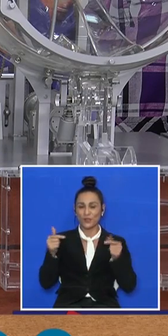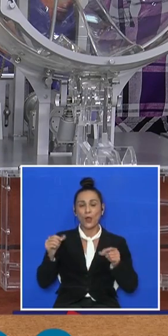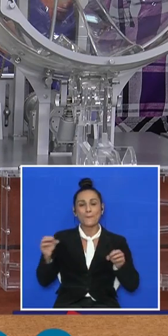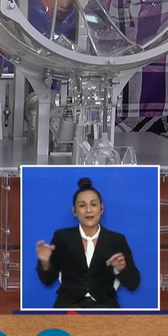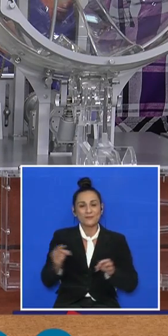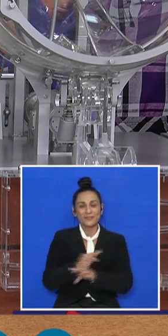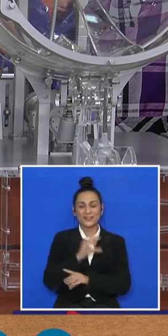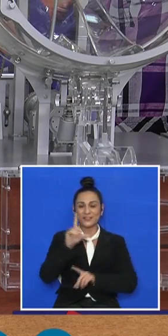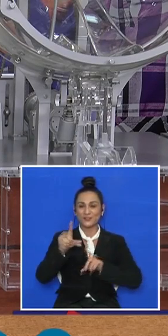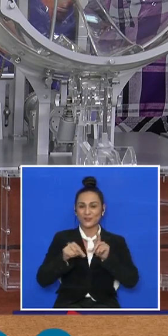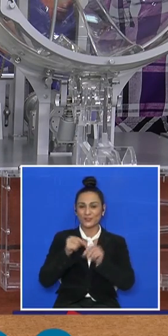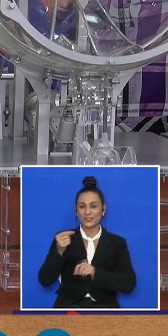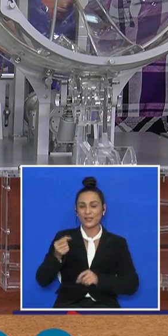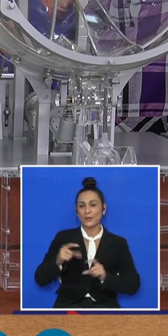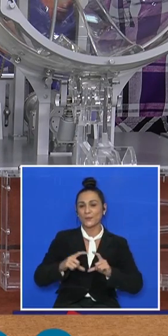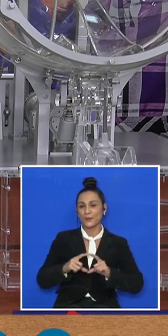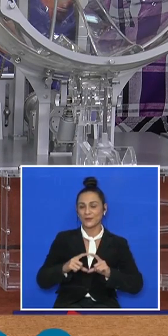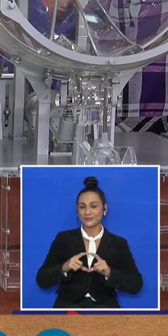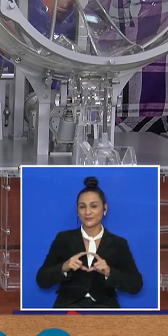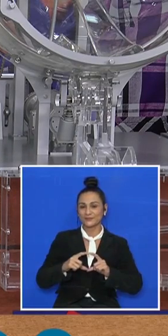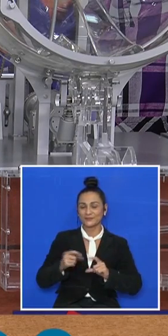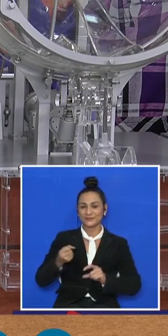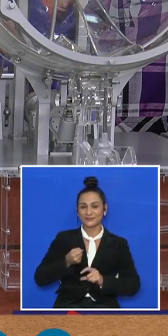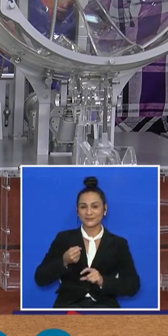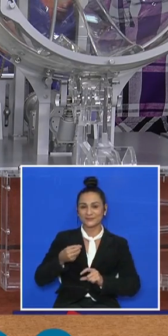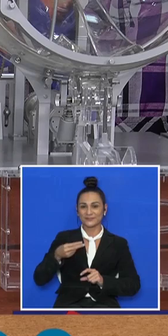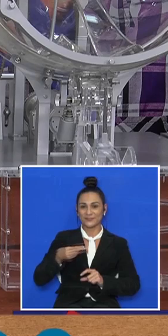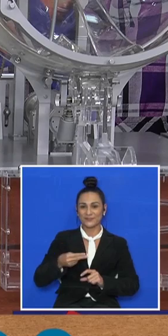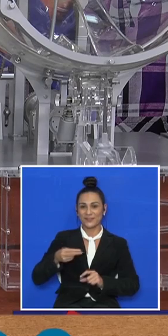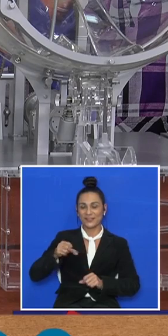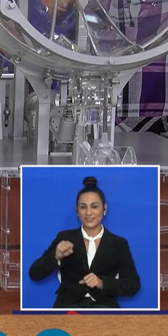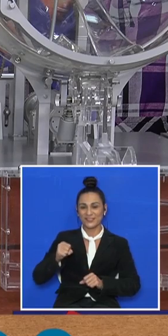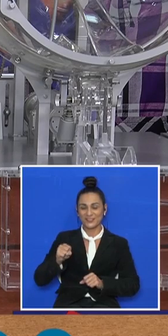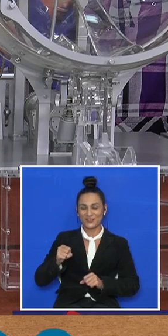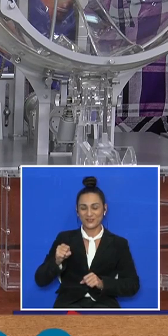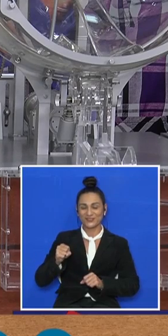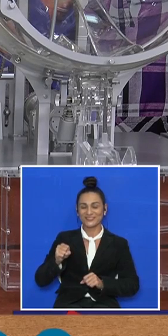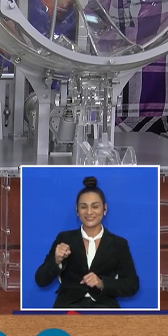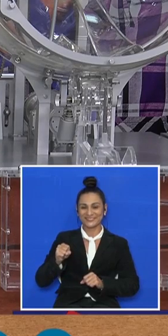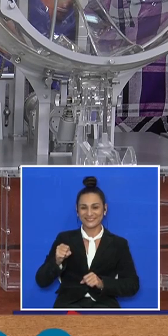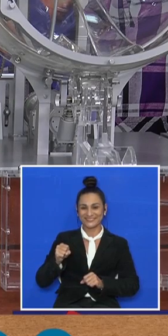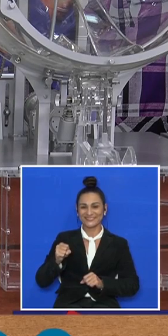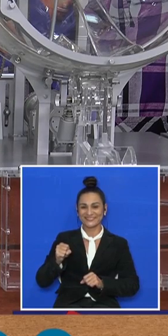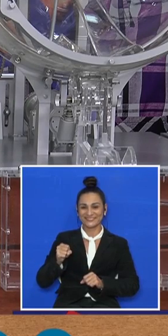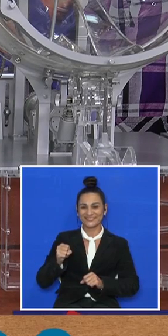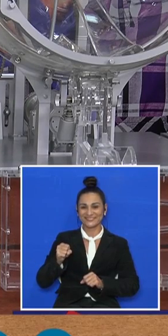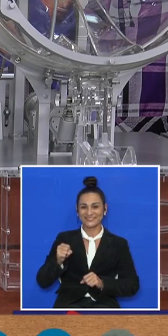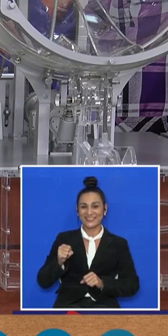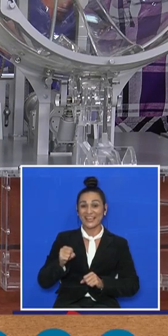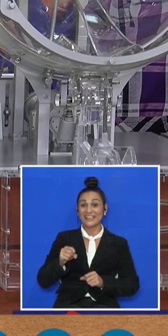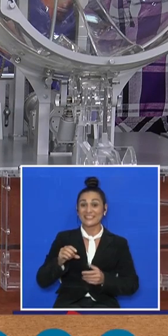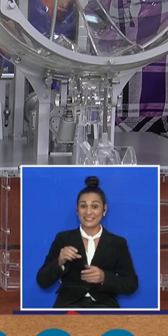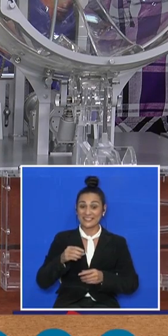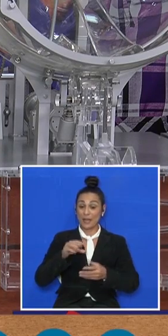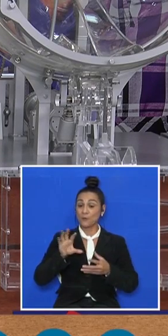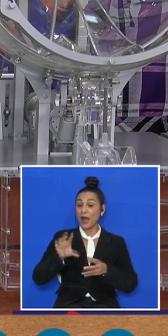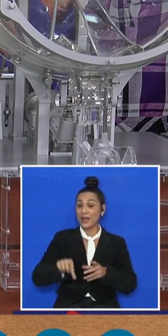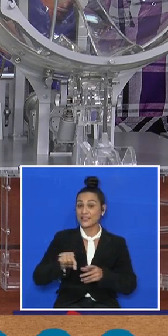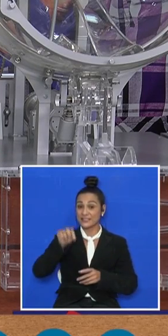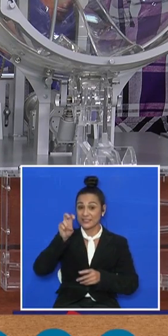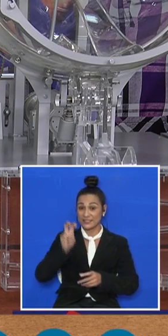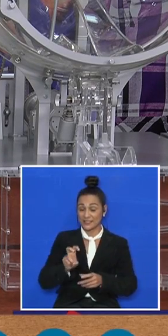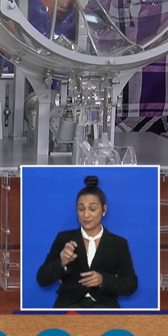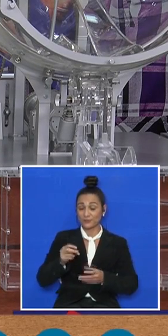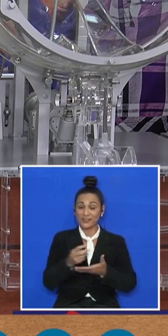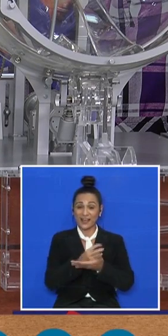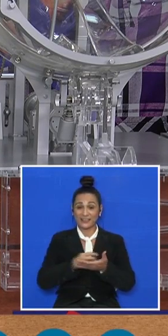fechar o sorteio, vem chegando a bola número 28. Bola 28. Temos as 5 dezenas